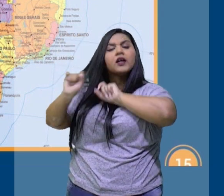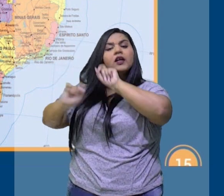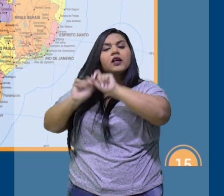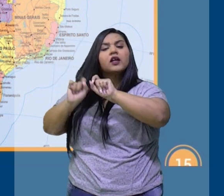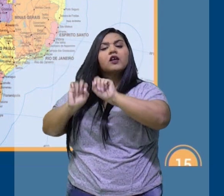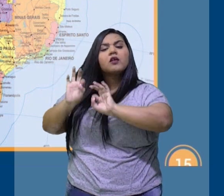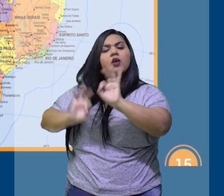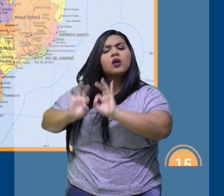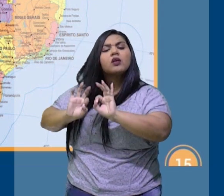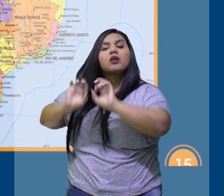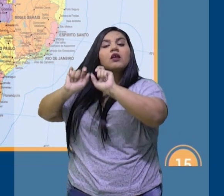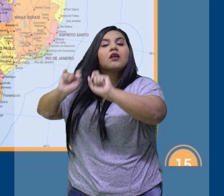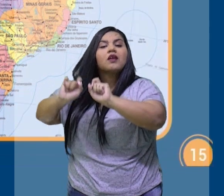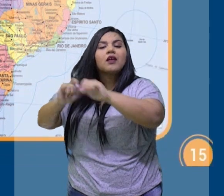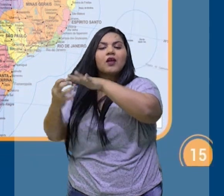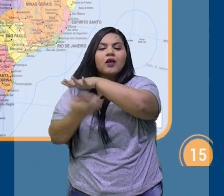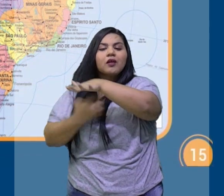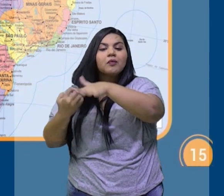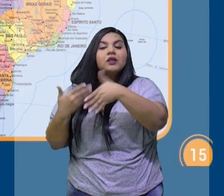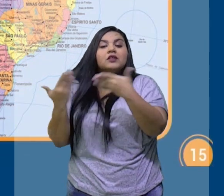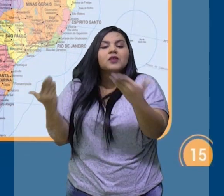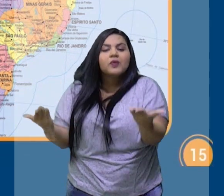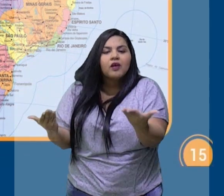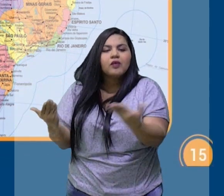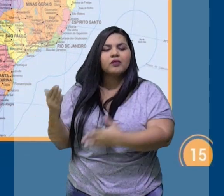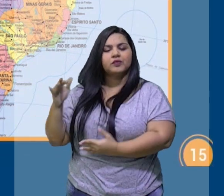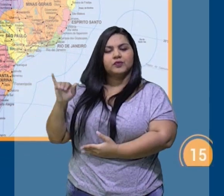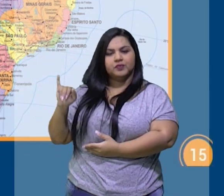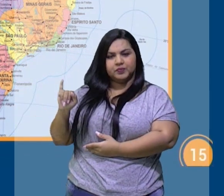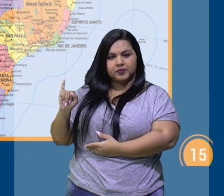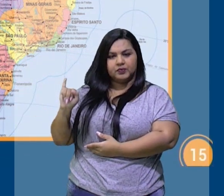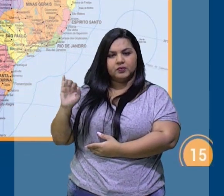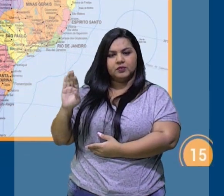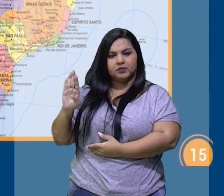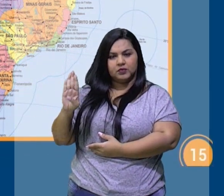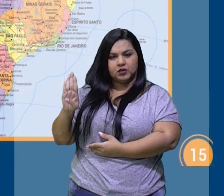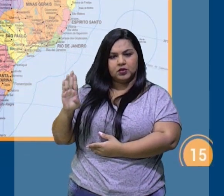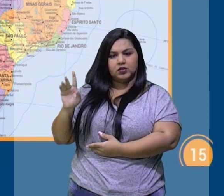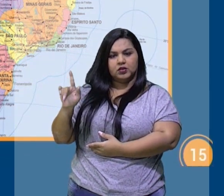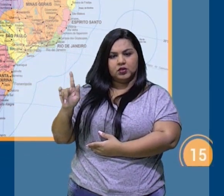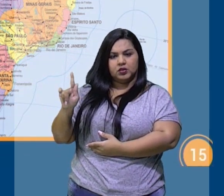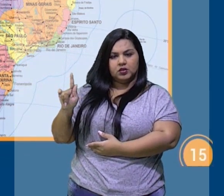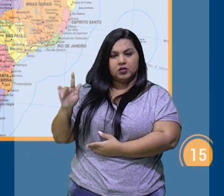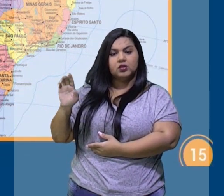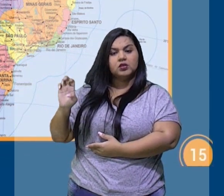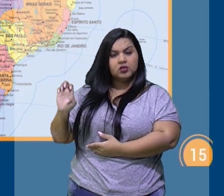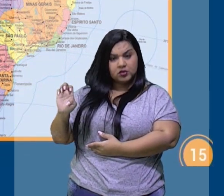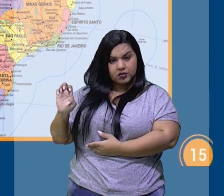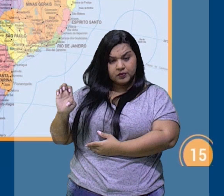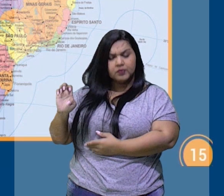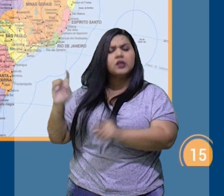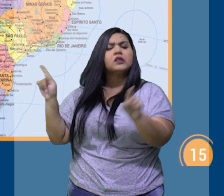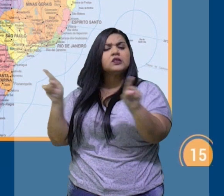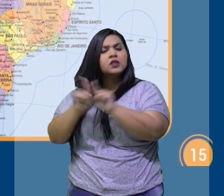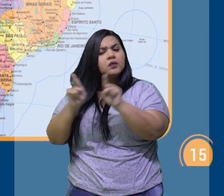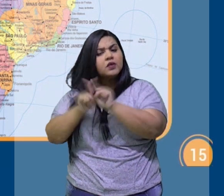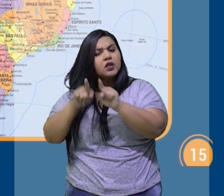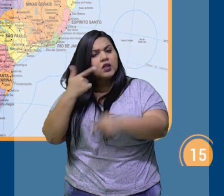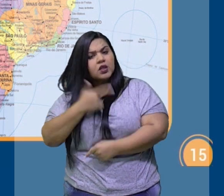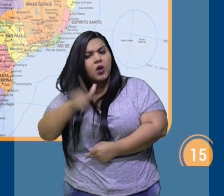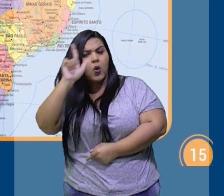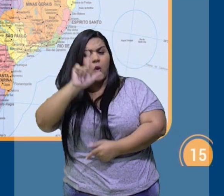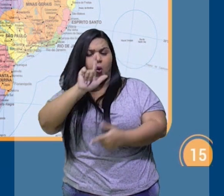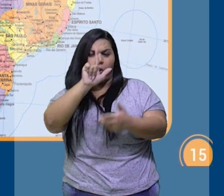foi um instituto, né? No caso, foi o IBGE, né? Aí a gente tem os outros elementos. Lembra que eu falei lá,